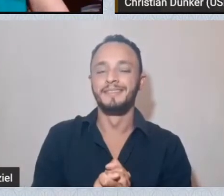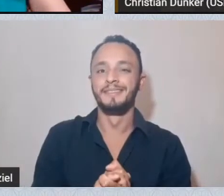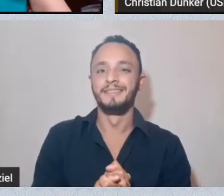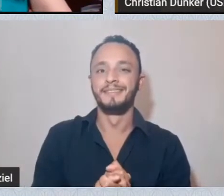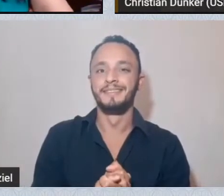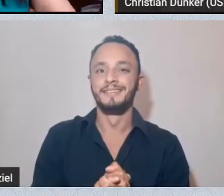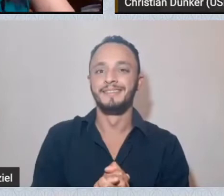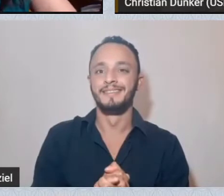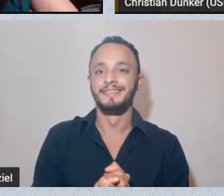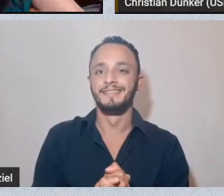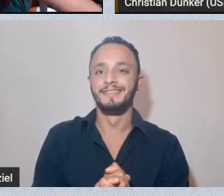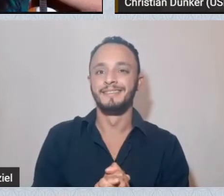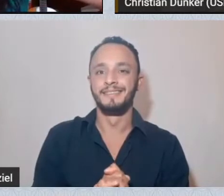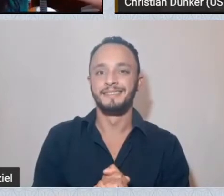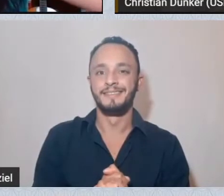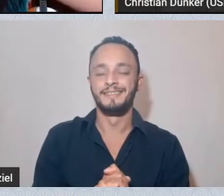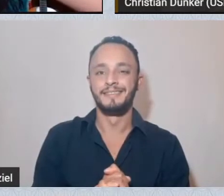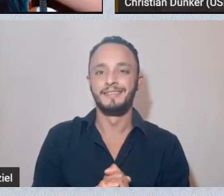e...